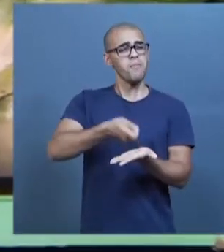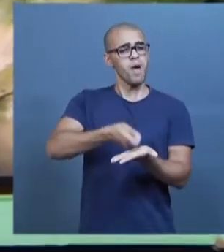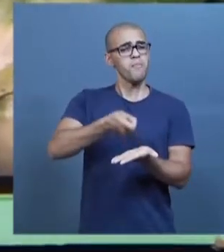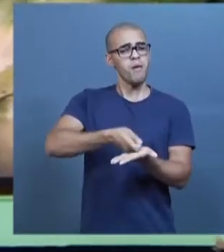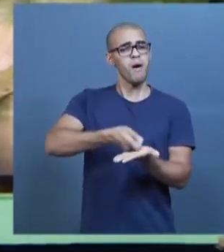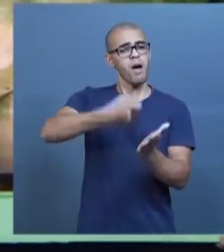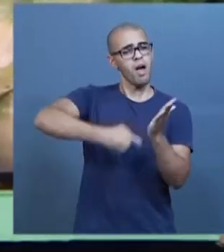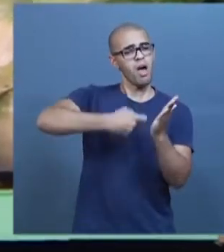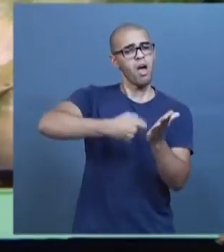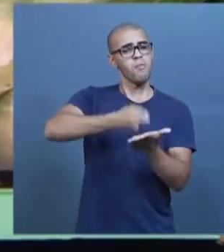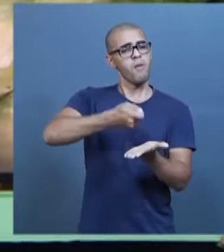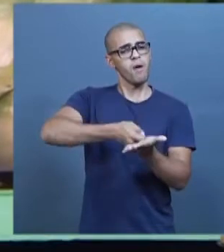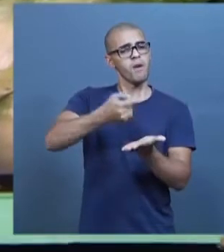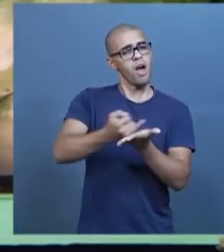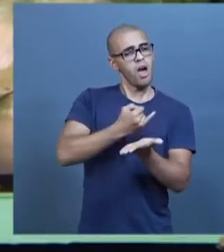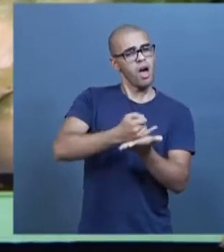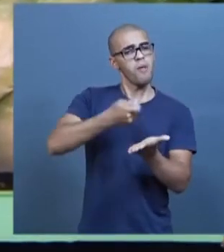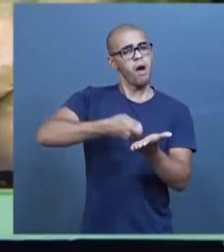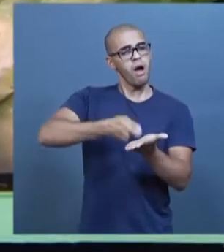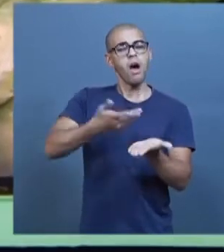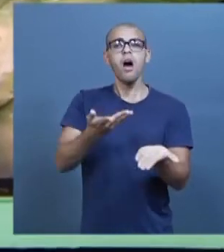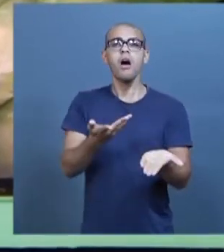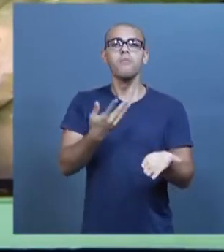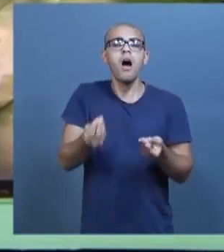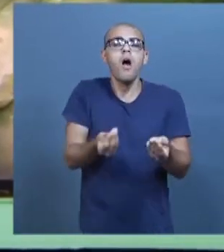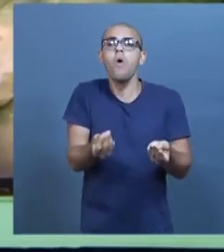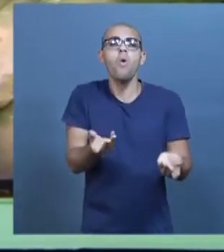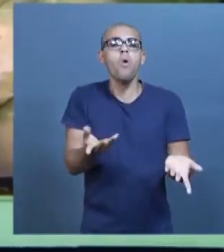não sabe nem como que vai ser revertido, não sabe